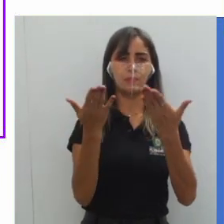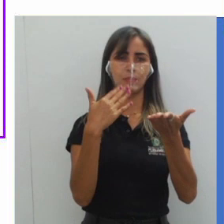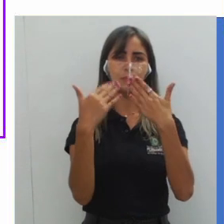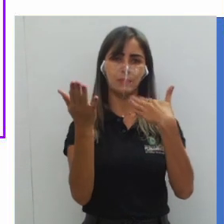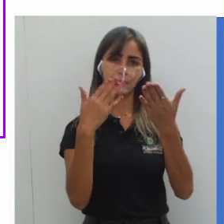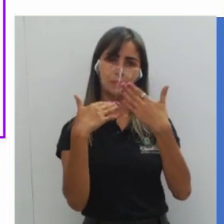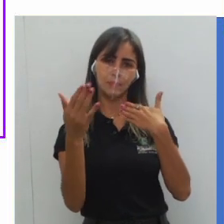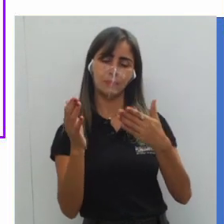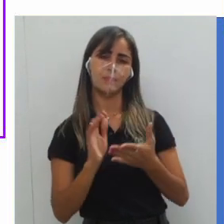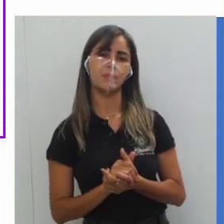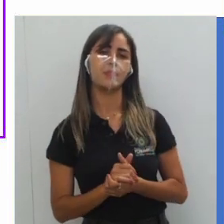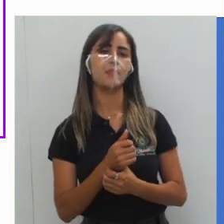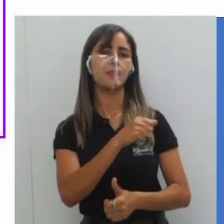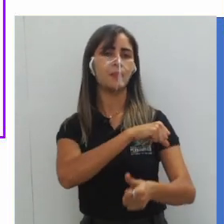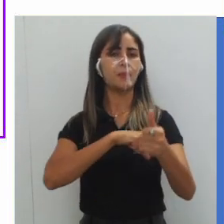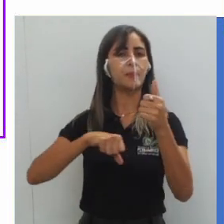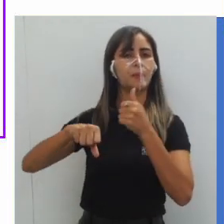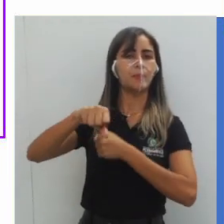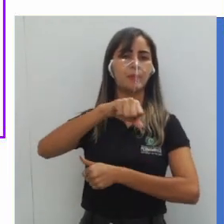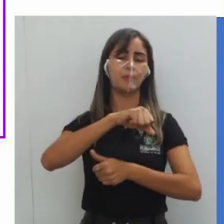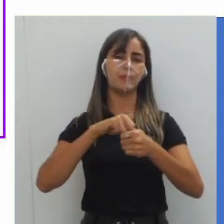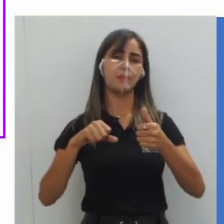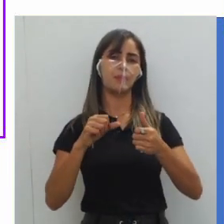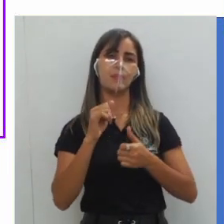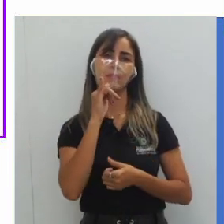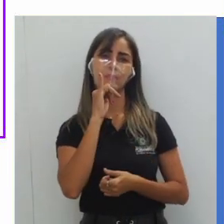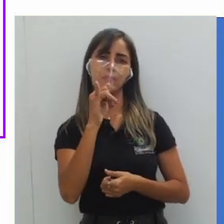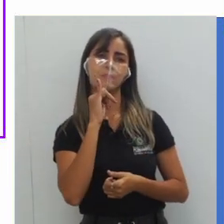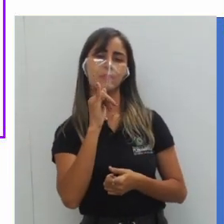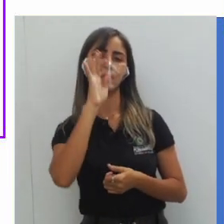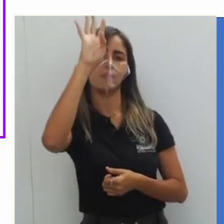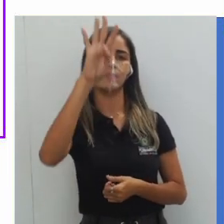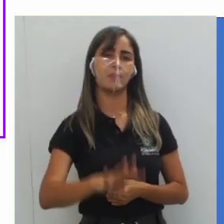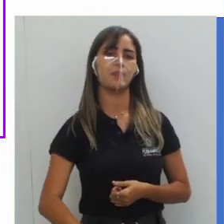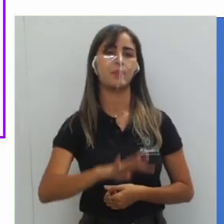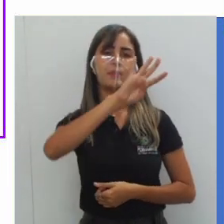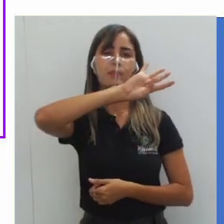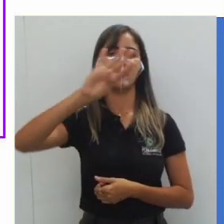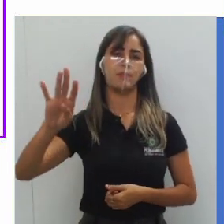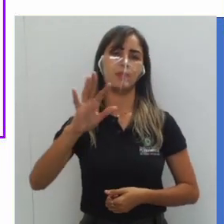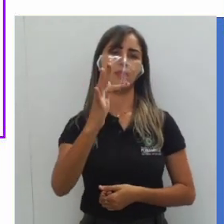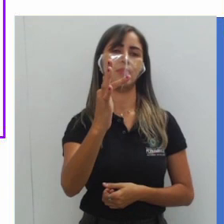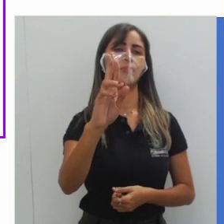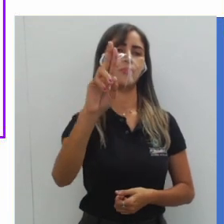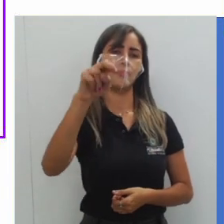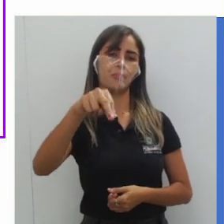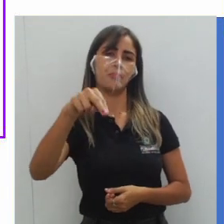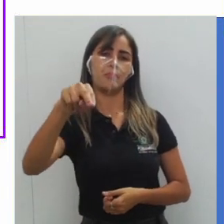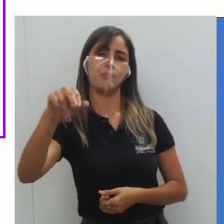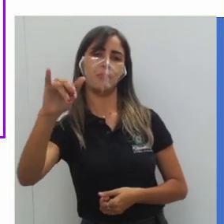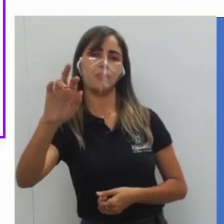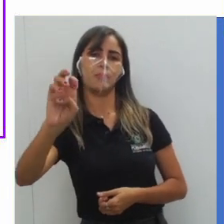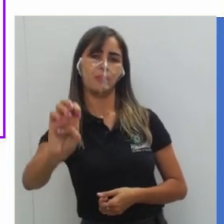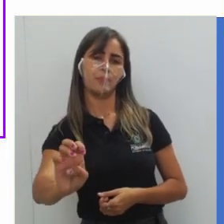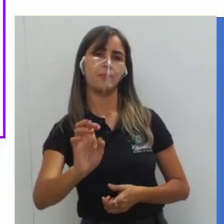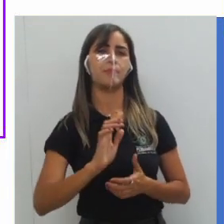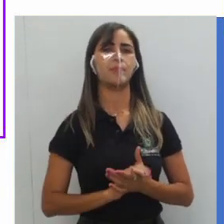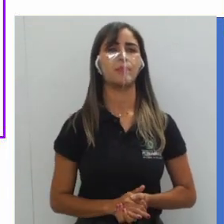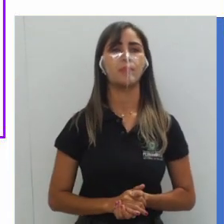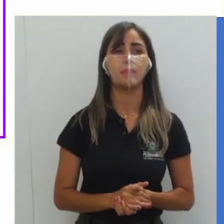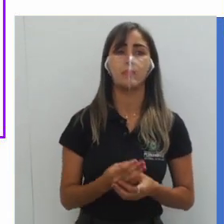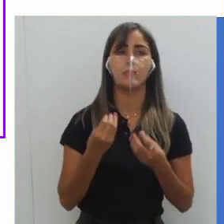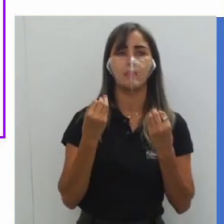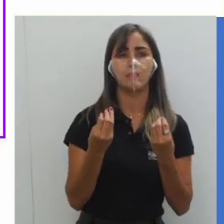ser comparativo, ele sofre essa alteração, como tem um exemplo na tabela, né? Fica funnier. Vamos ver o